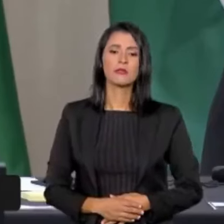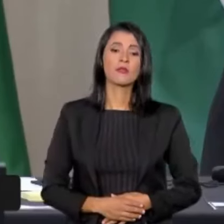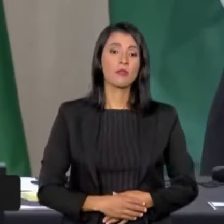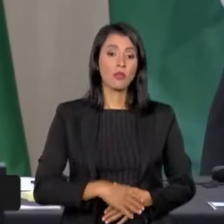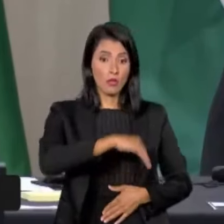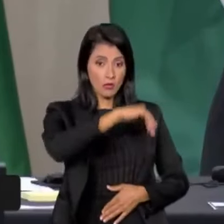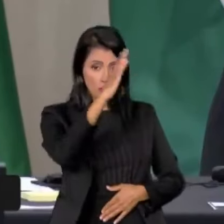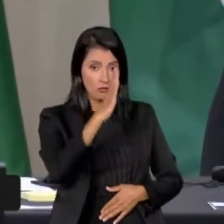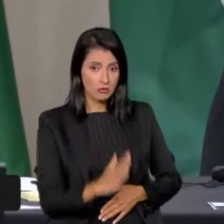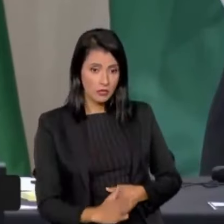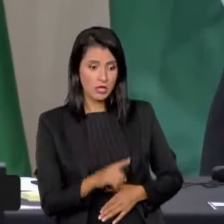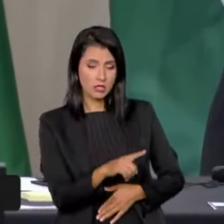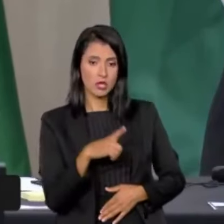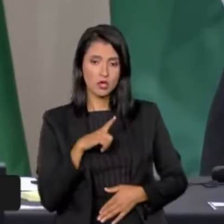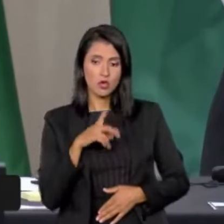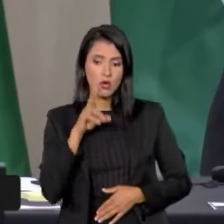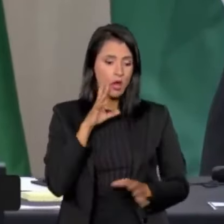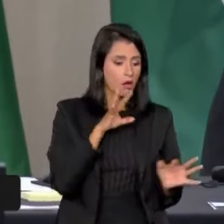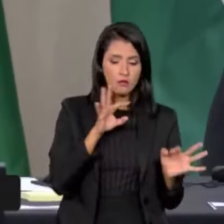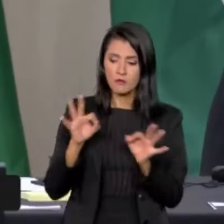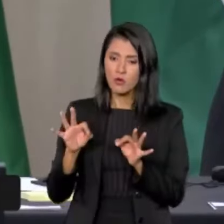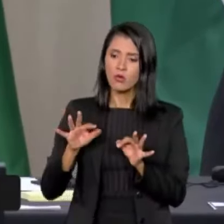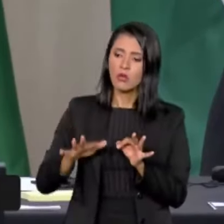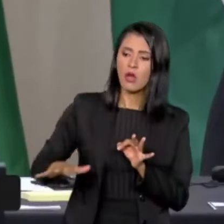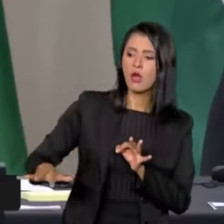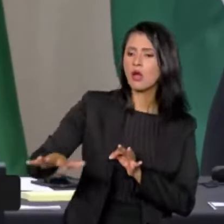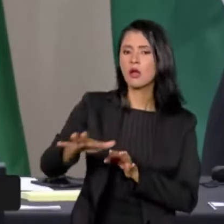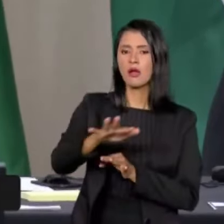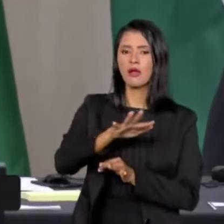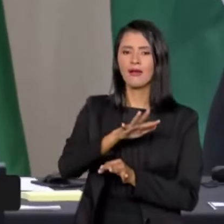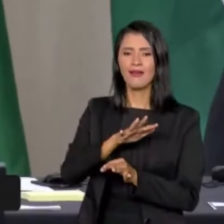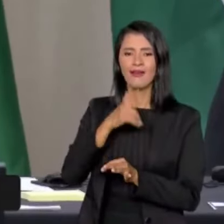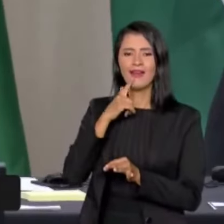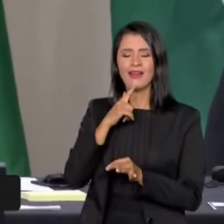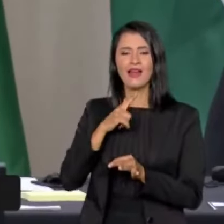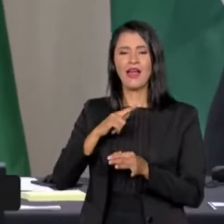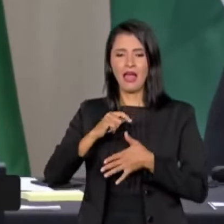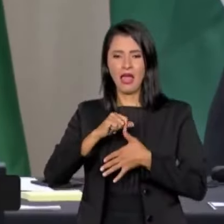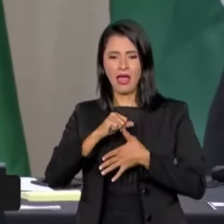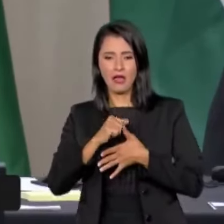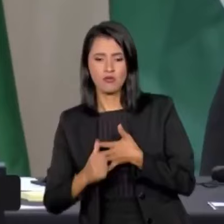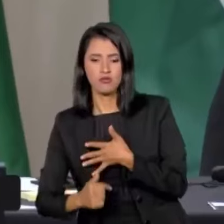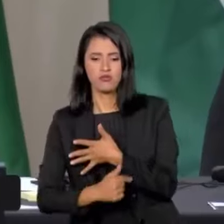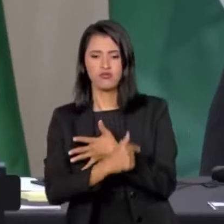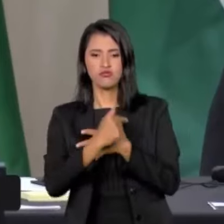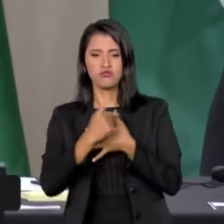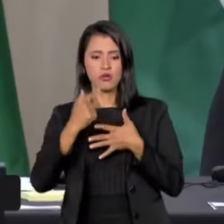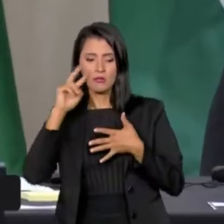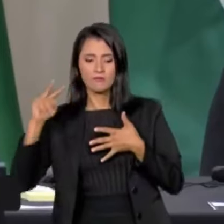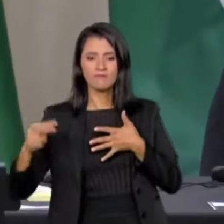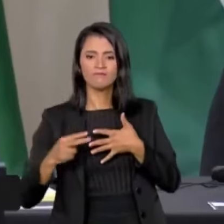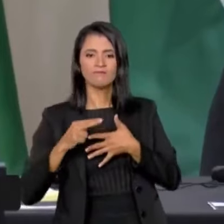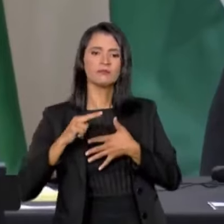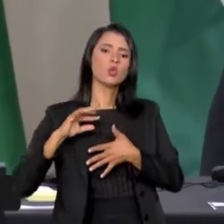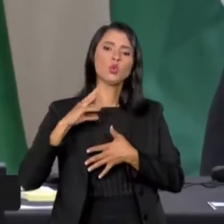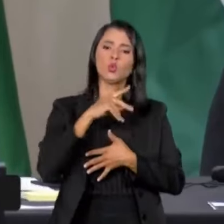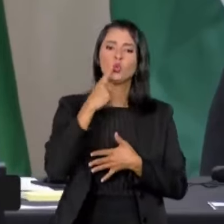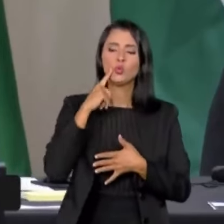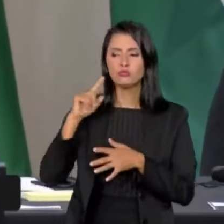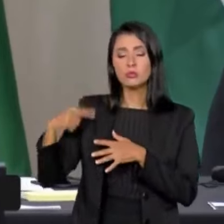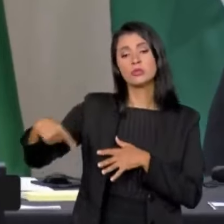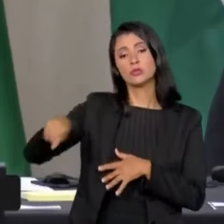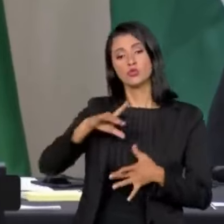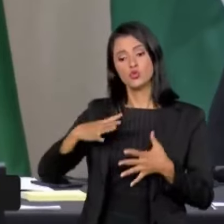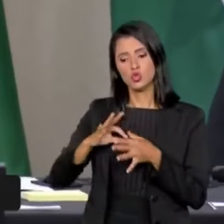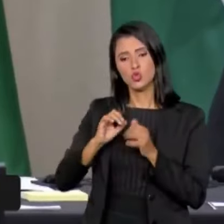Brasil voltou a olhar para o seu entorno, ciente de que somente juntos lograremos